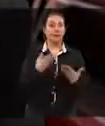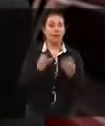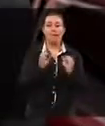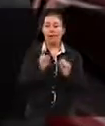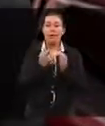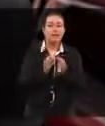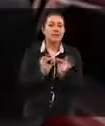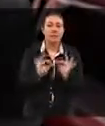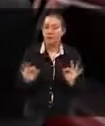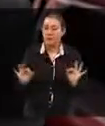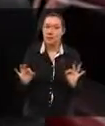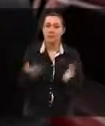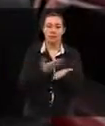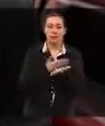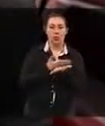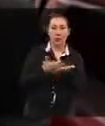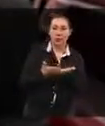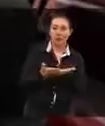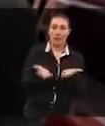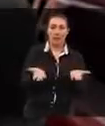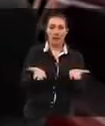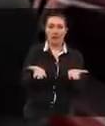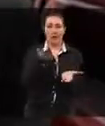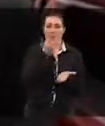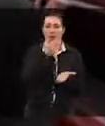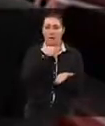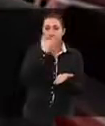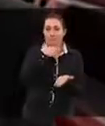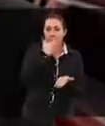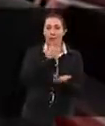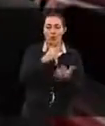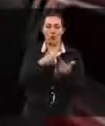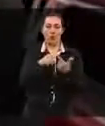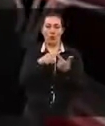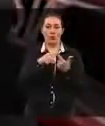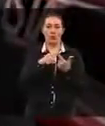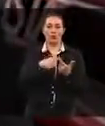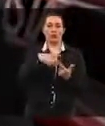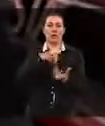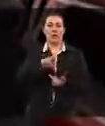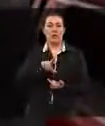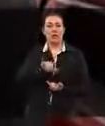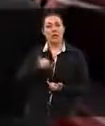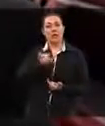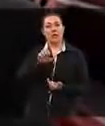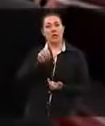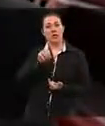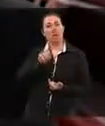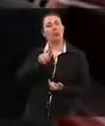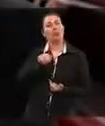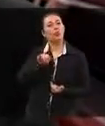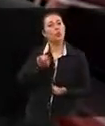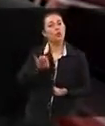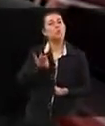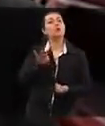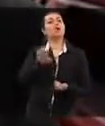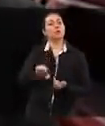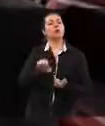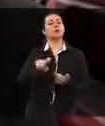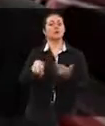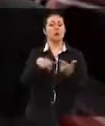que seja algo muito simples, começa aos pouquinhos, come só uma frutinha, toma um copinho de iogurte, quem não tem o hábito,